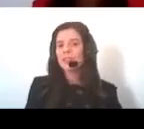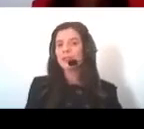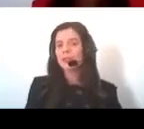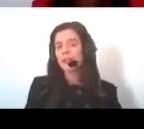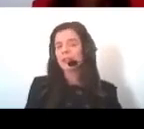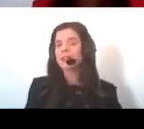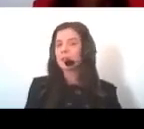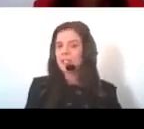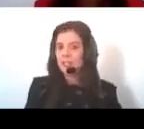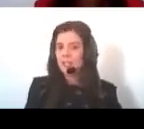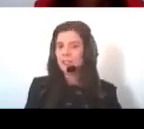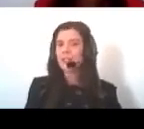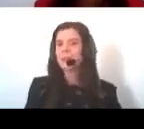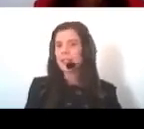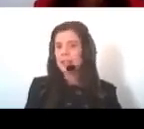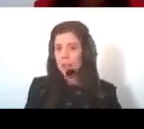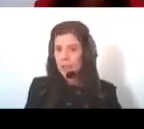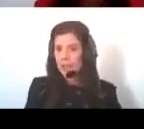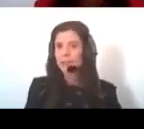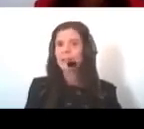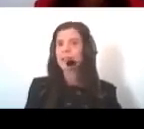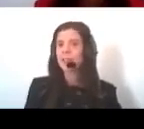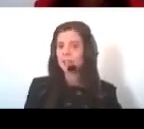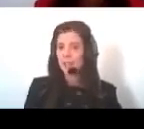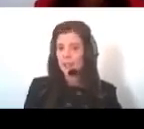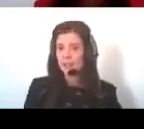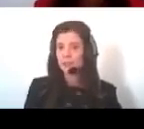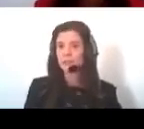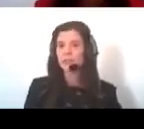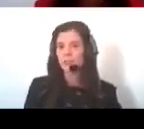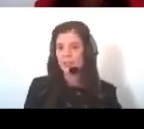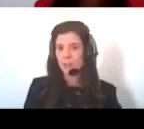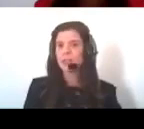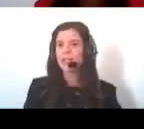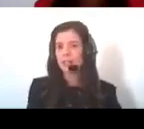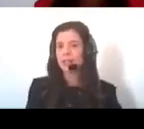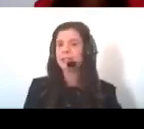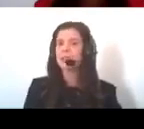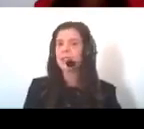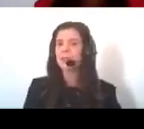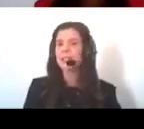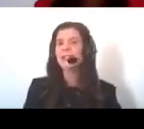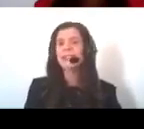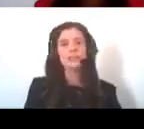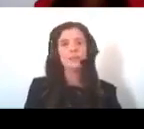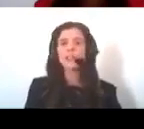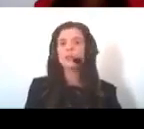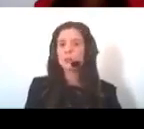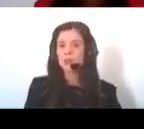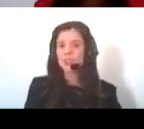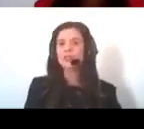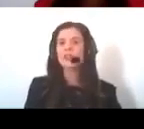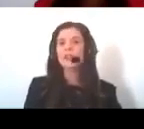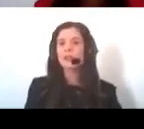pode ter sido condenado em razão da Lei Maria da Penha, né, que é em relação à questão da proteção à mulher, à agressão, né, à mulher. Se você responder